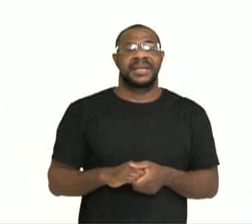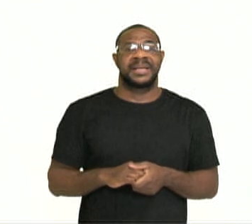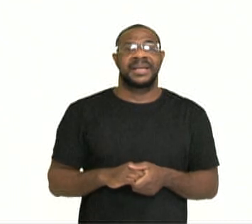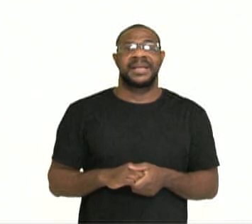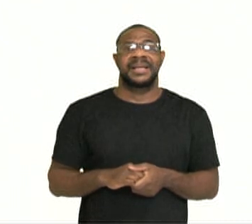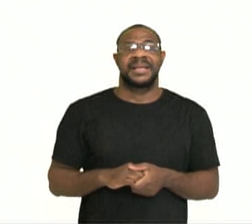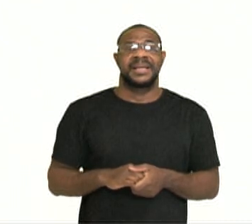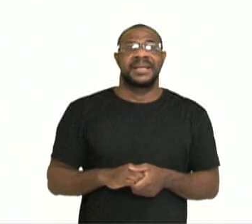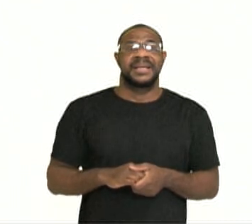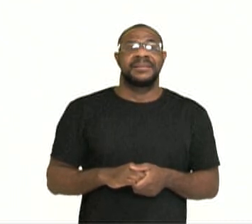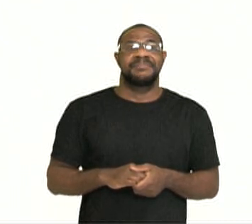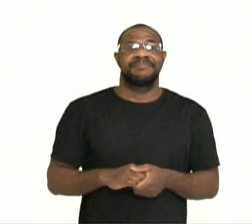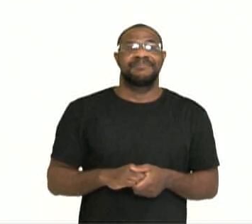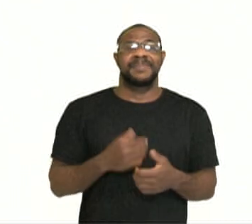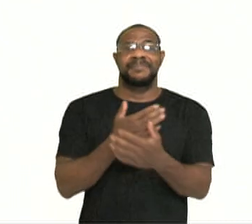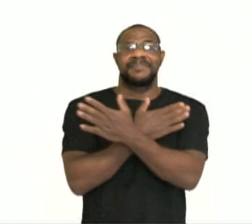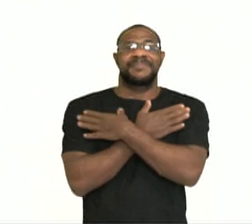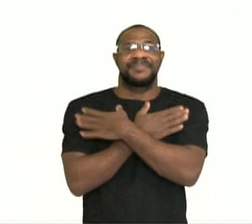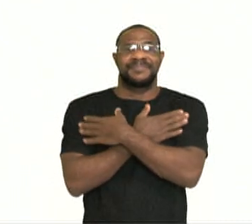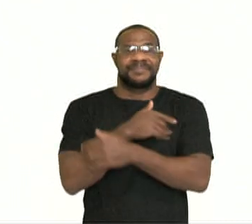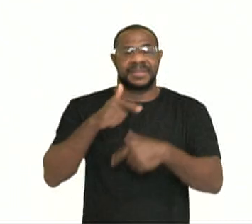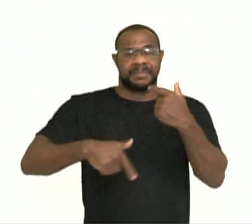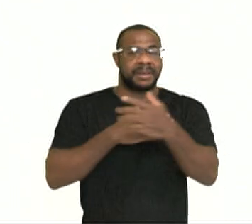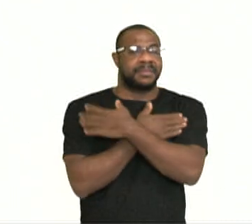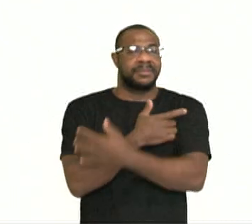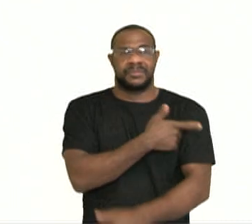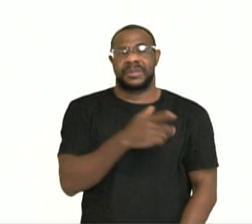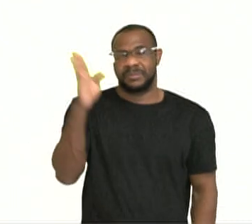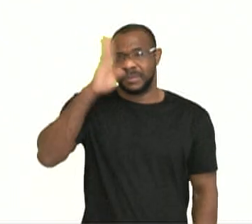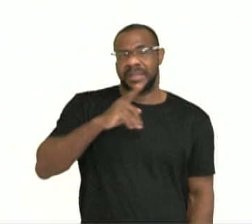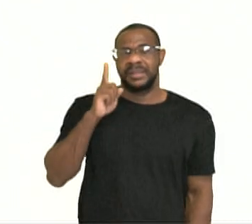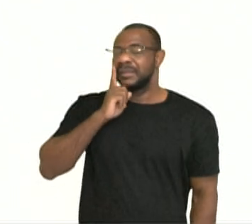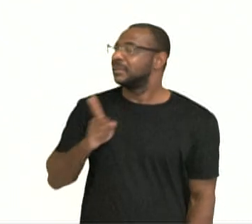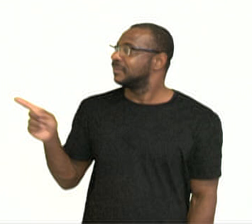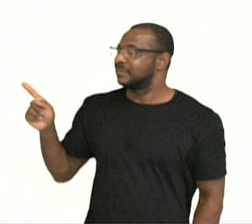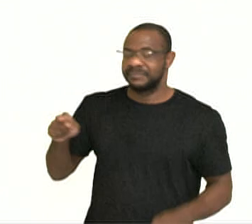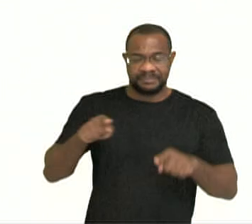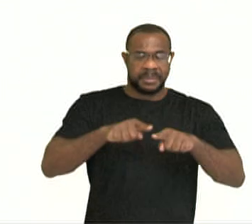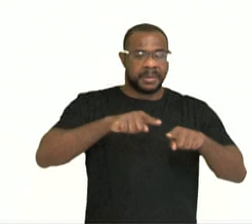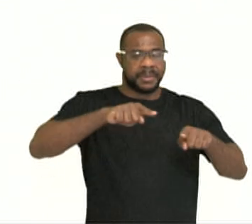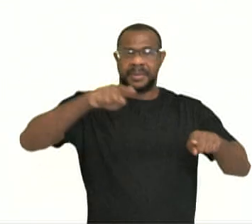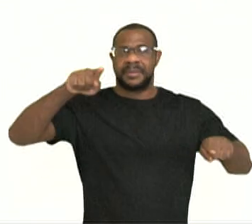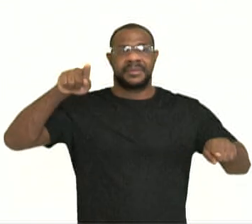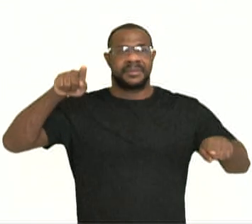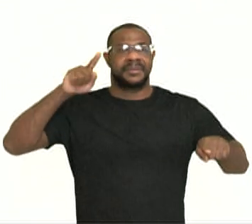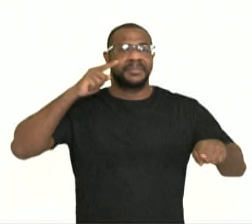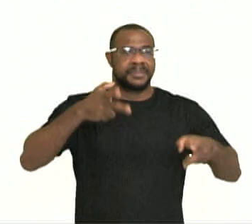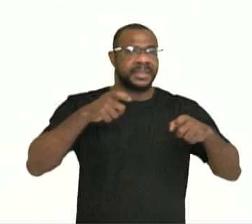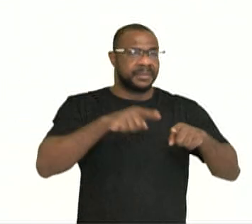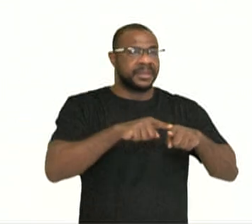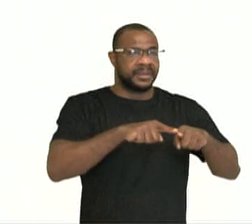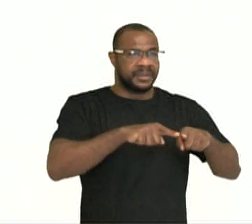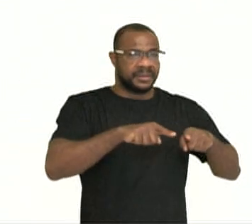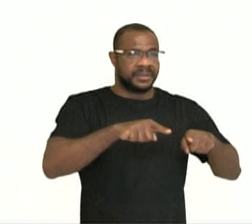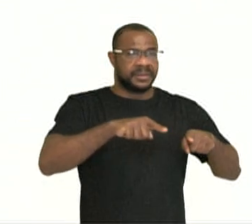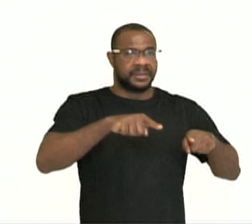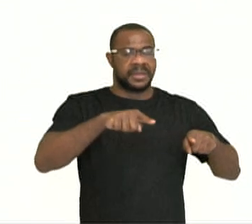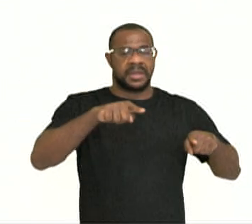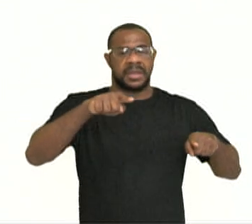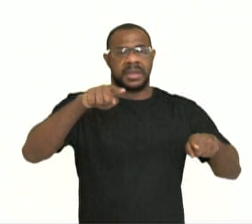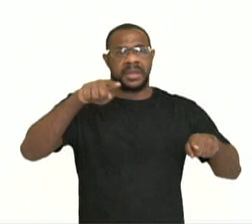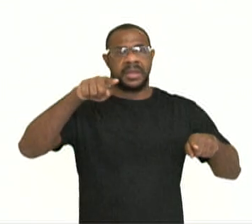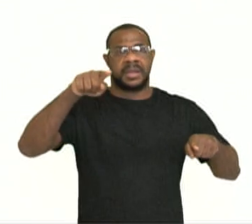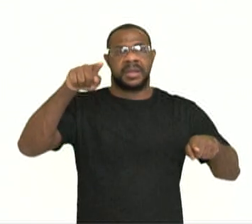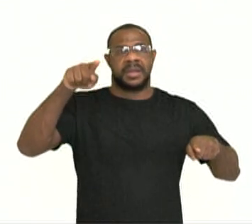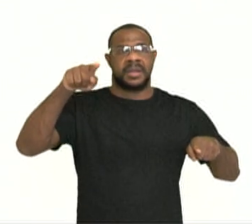o período da pandemia, entre os meses de maio e setembro de 2020. Então a gente percebe que há um aumento